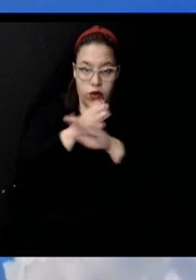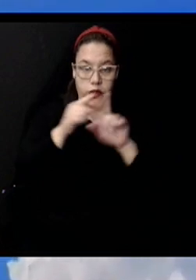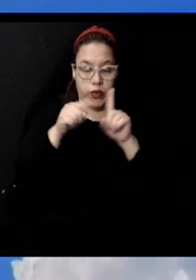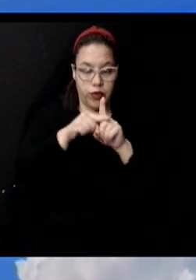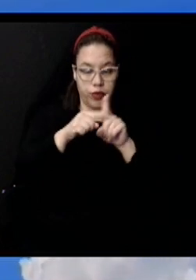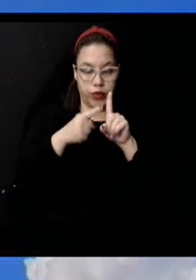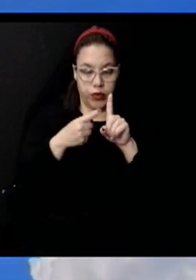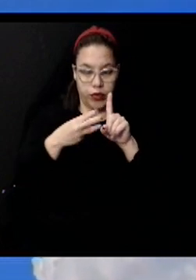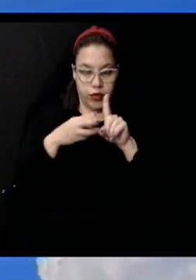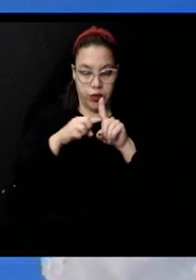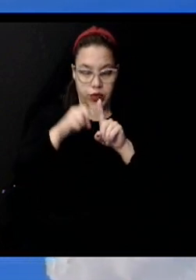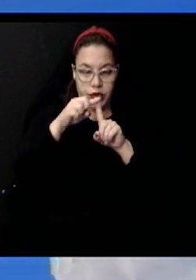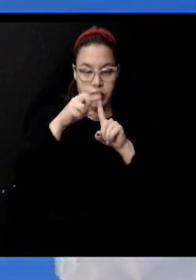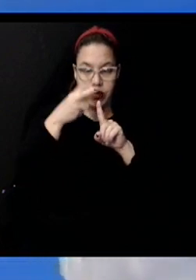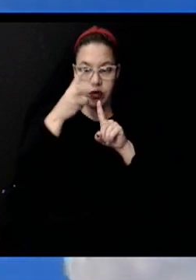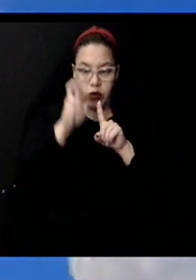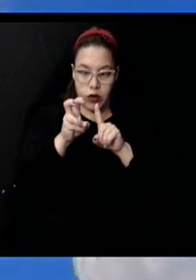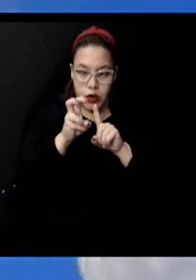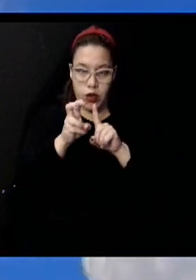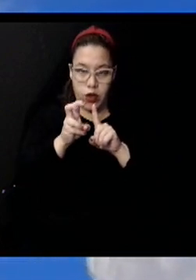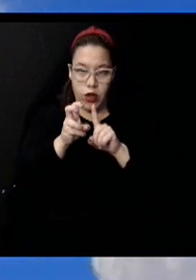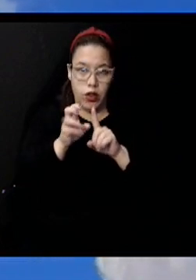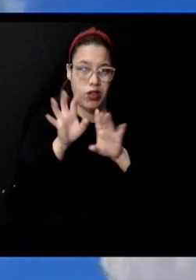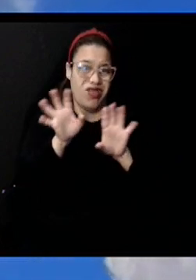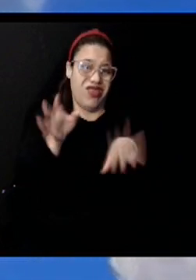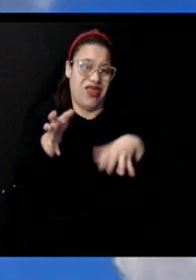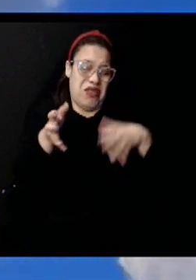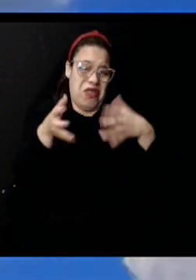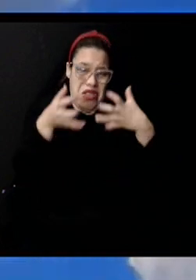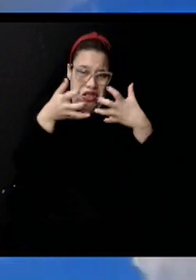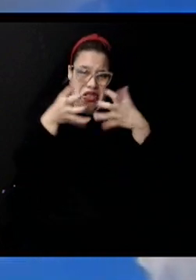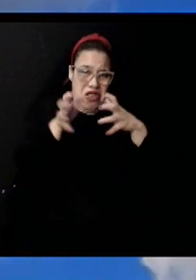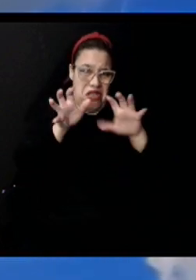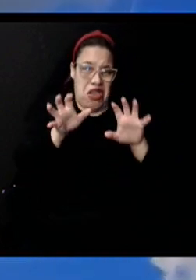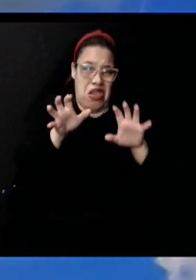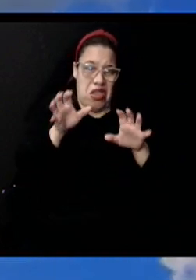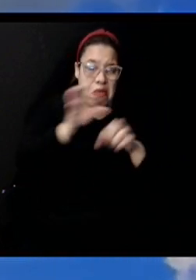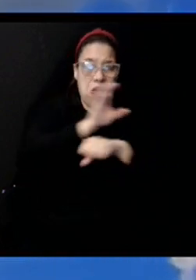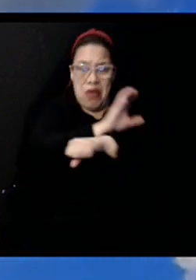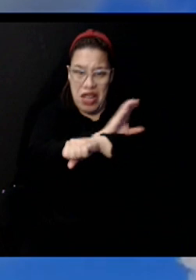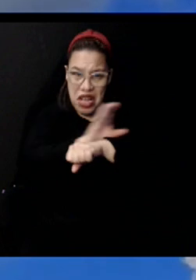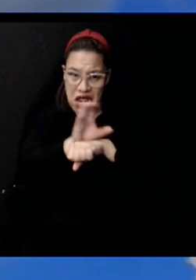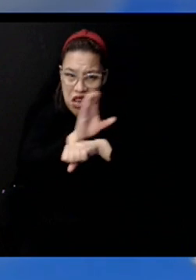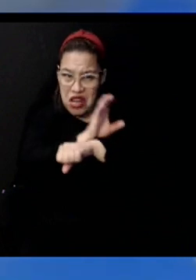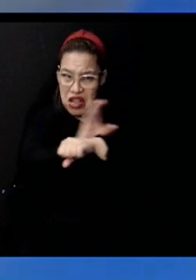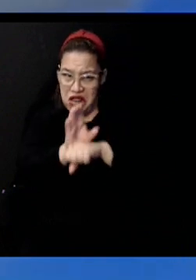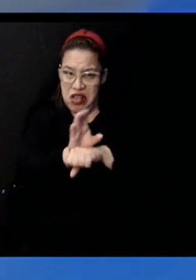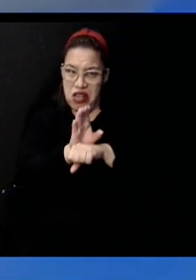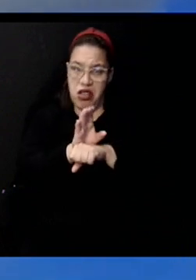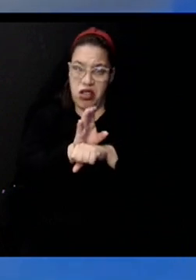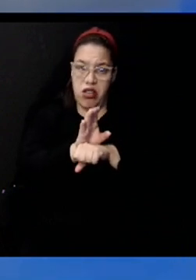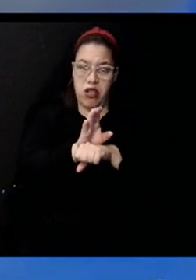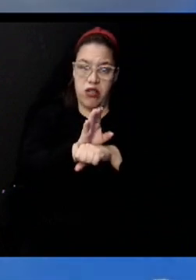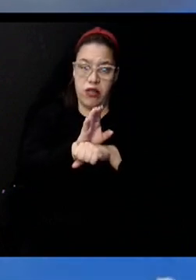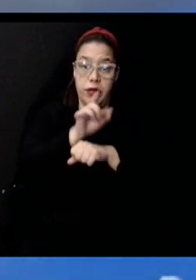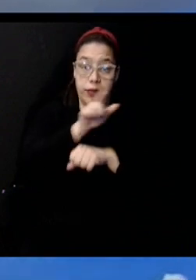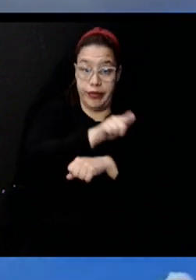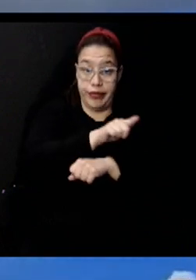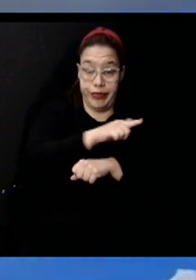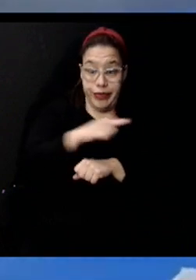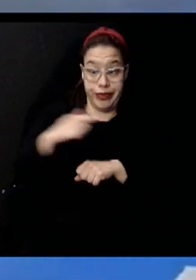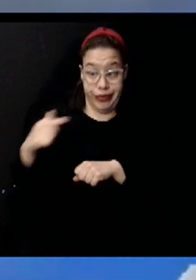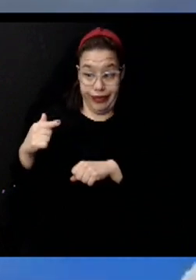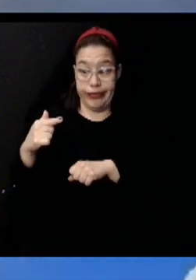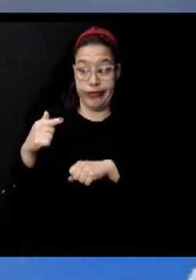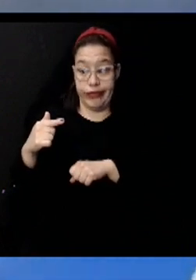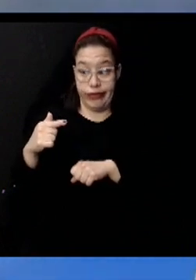25. O dia hoje está meio emburradinho, né? Tá meio cinza e a previsão para a semana, parece que nós vamos